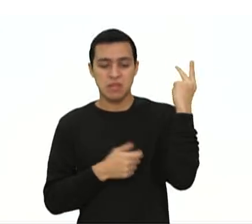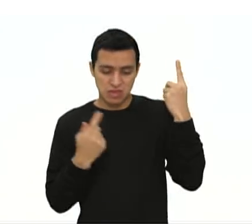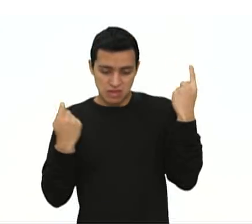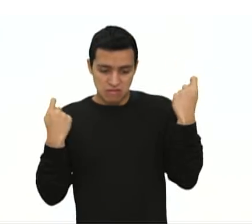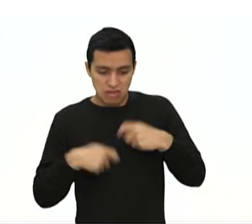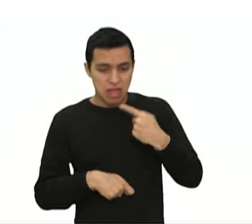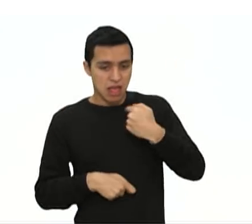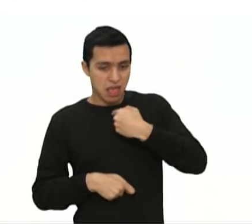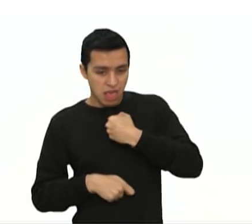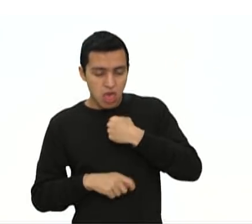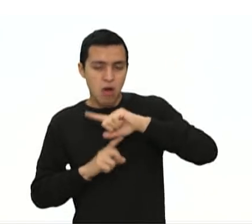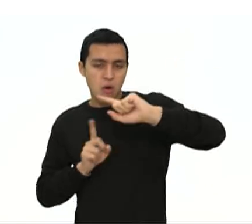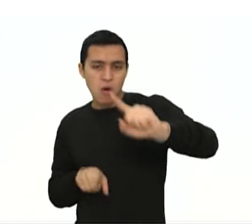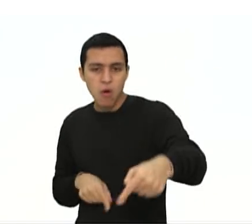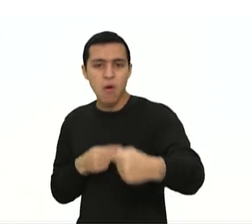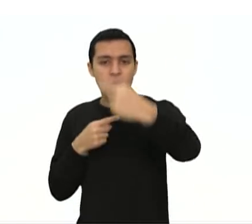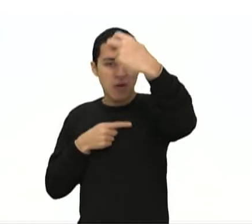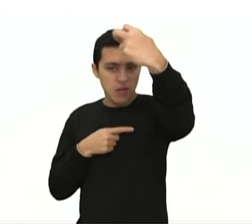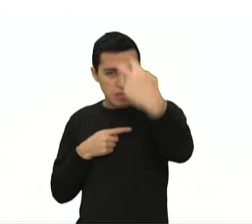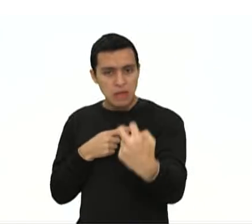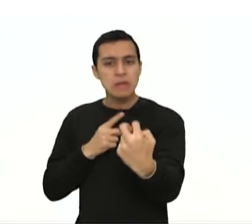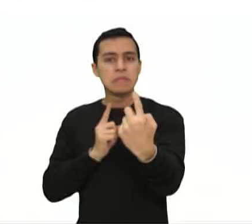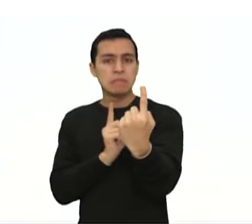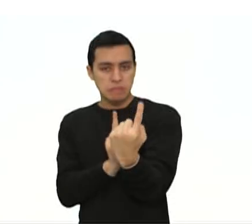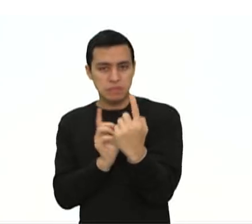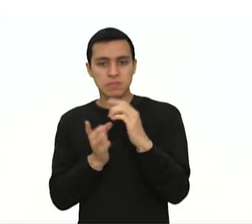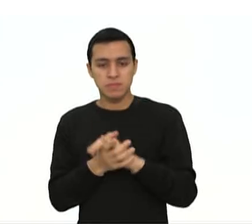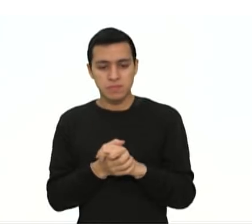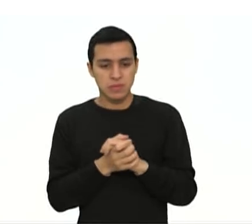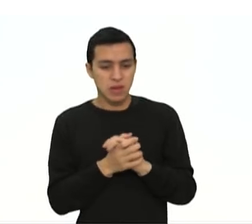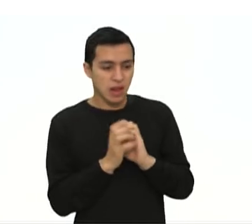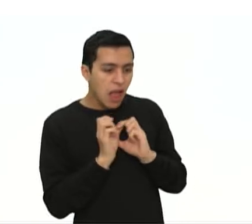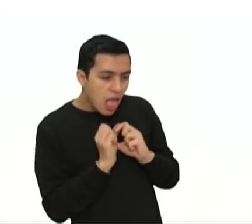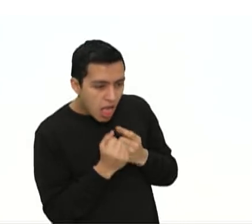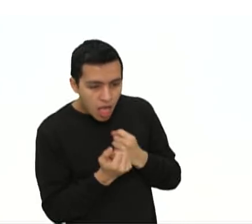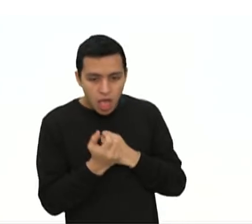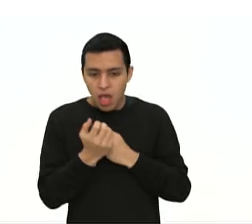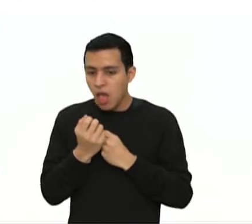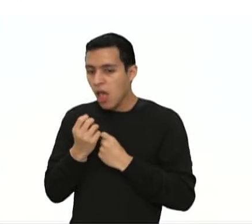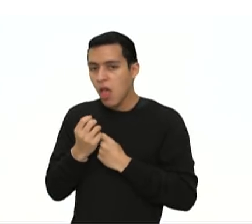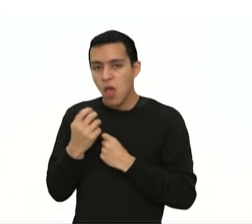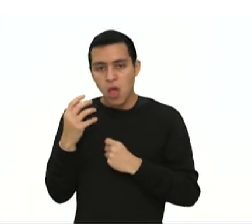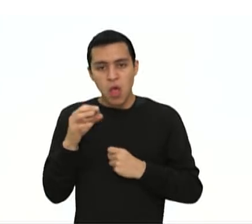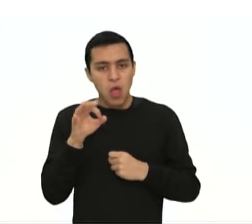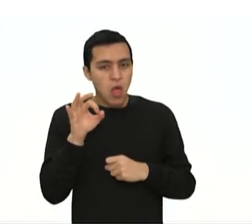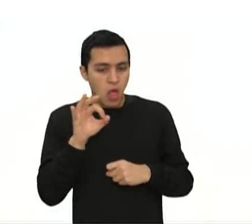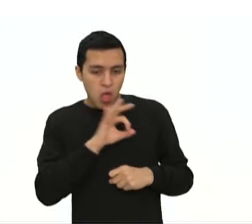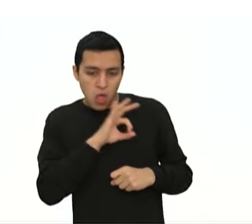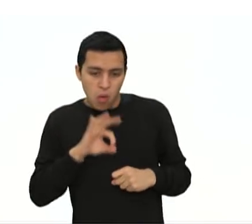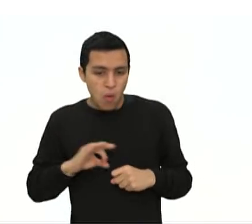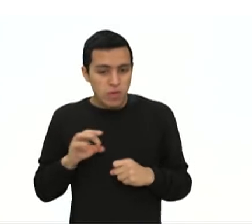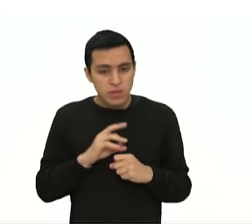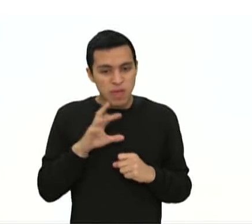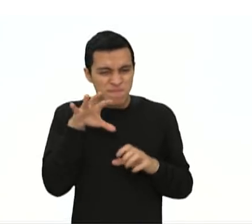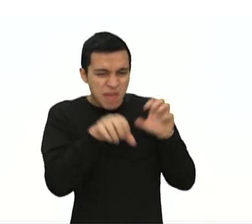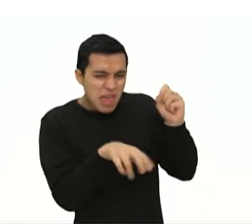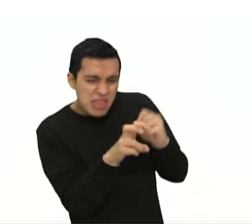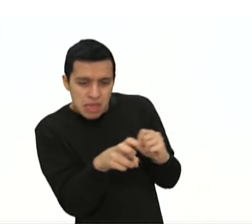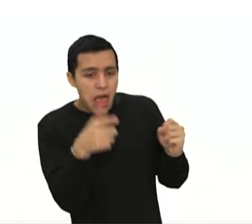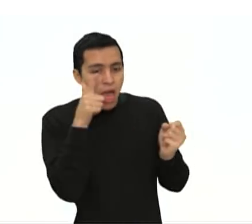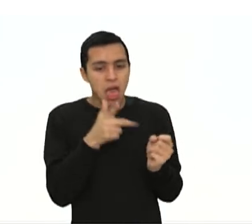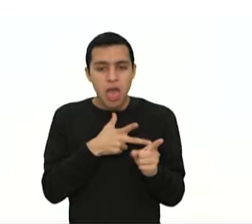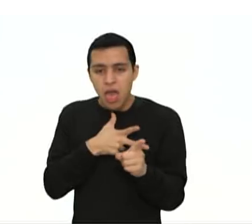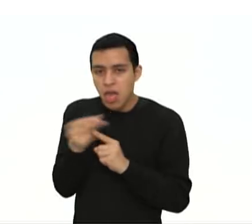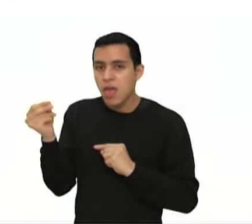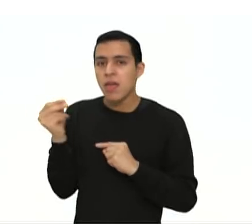contra um adversário. Um joga pela onça, que precisa capturar 5 cachorros para vencer. Então, a